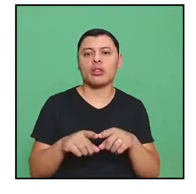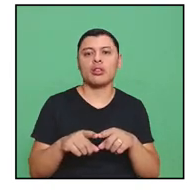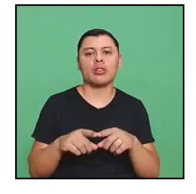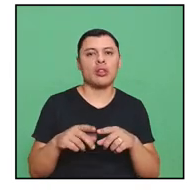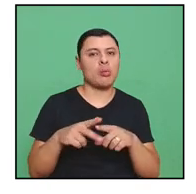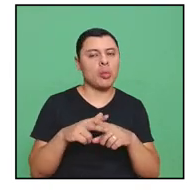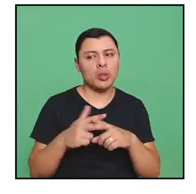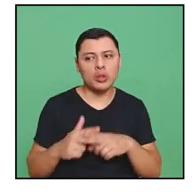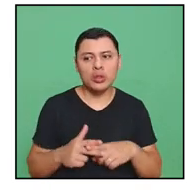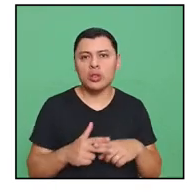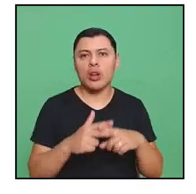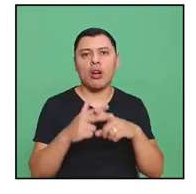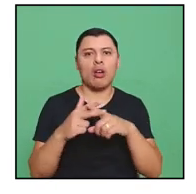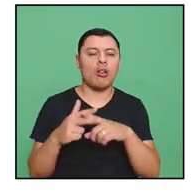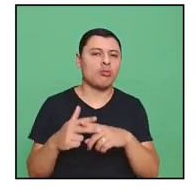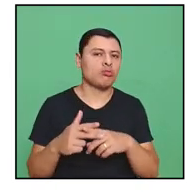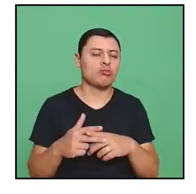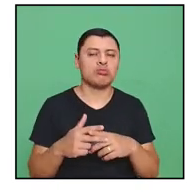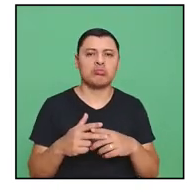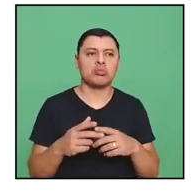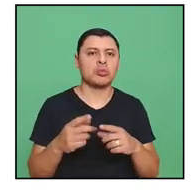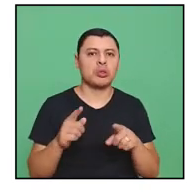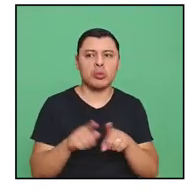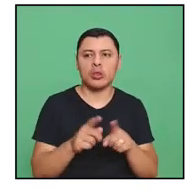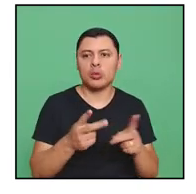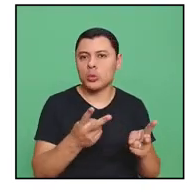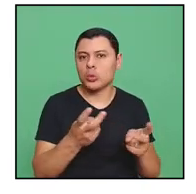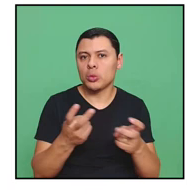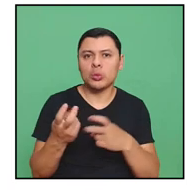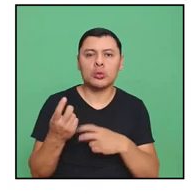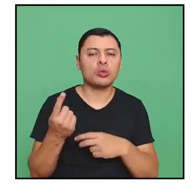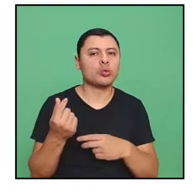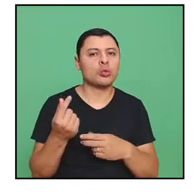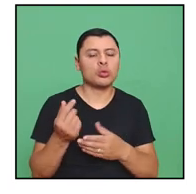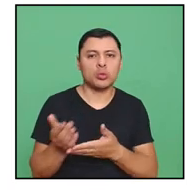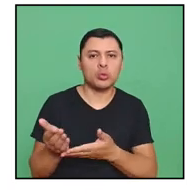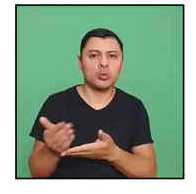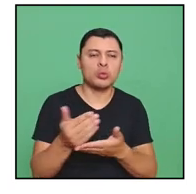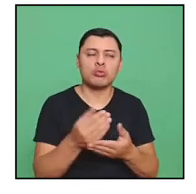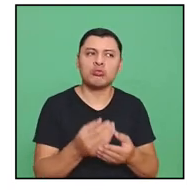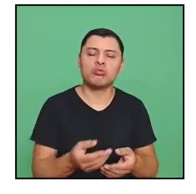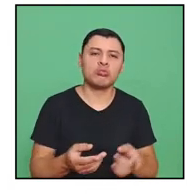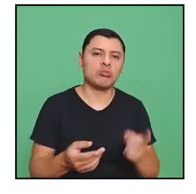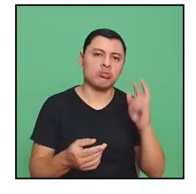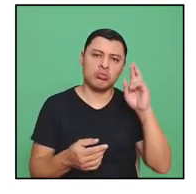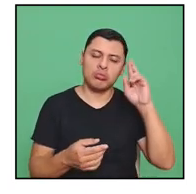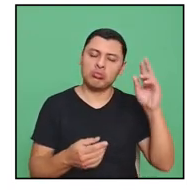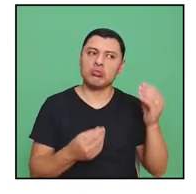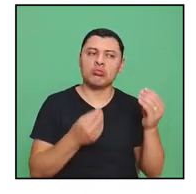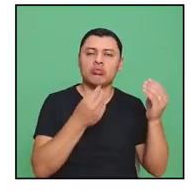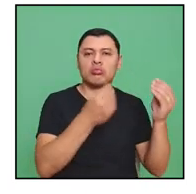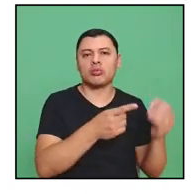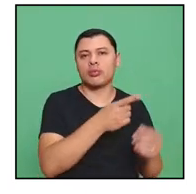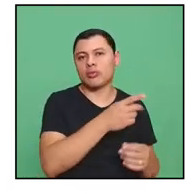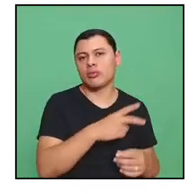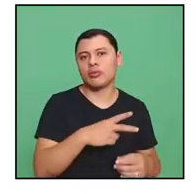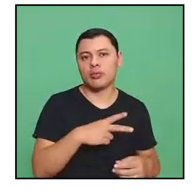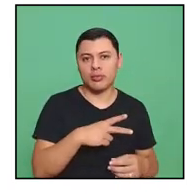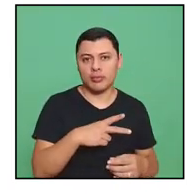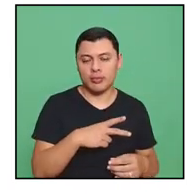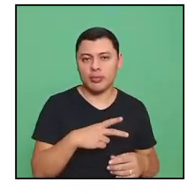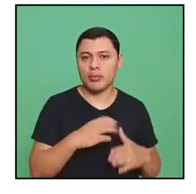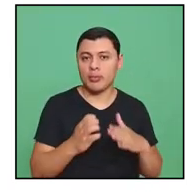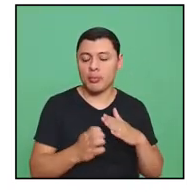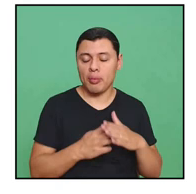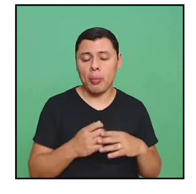manutenção e a sua captação de recurso, né? O que eu acho um pouco complicado, e